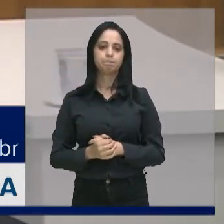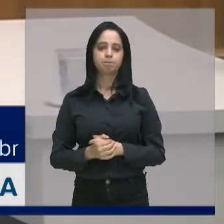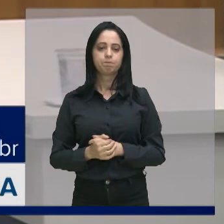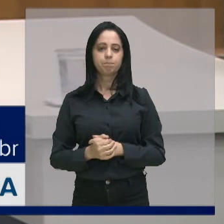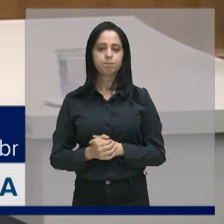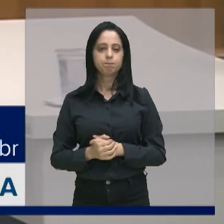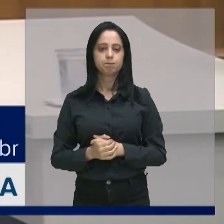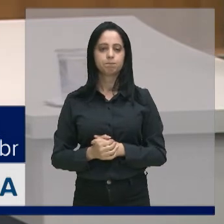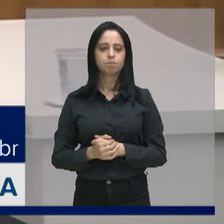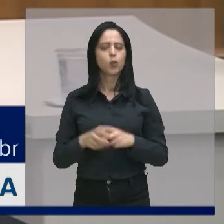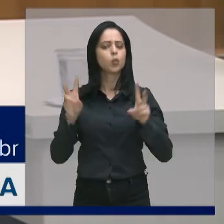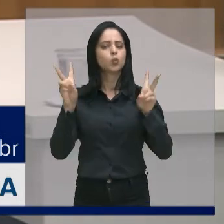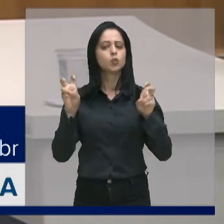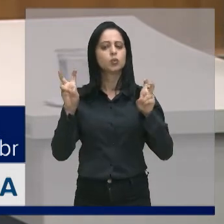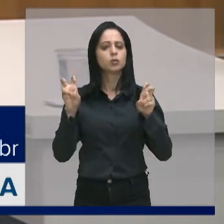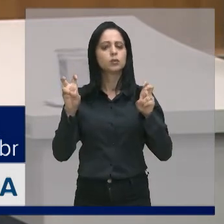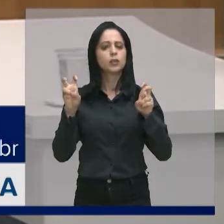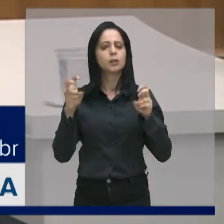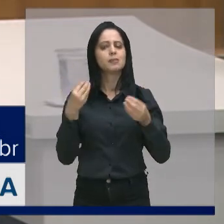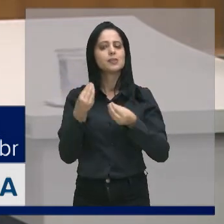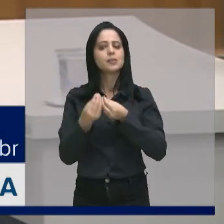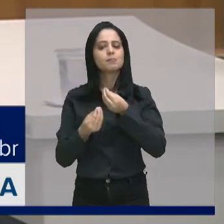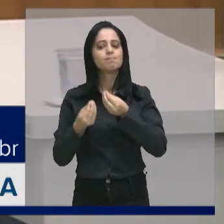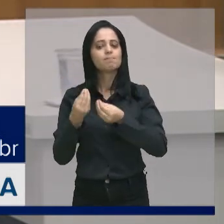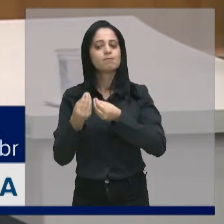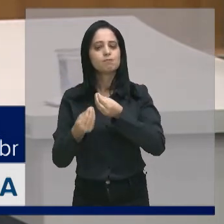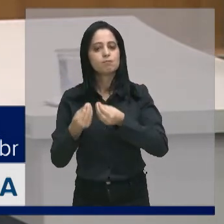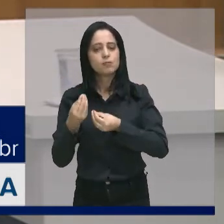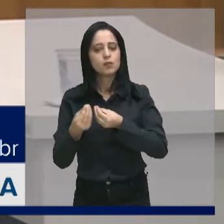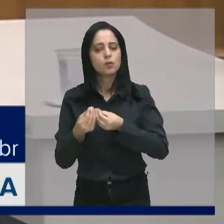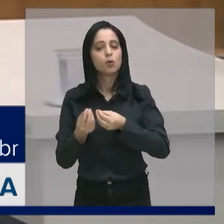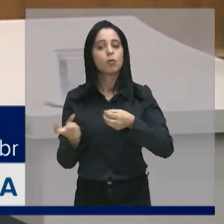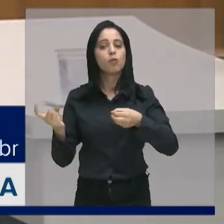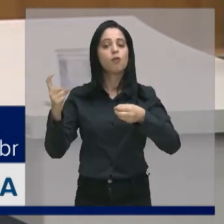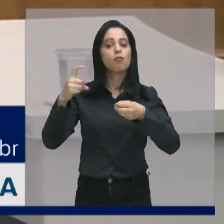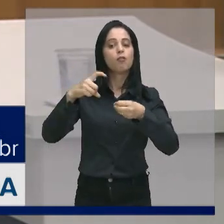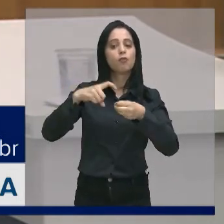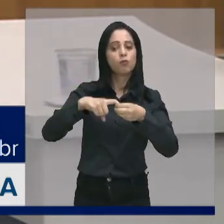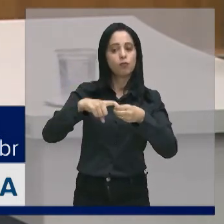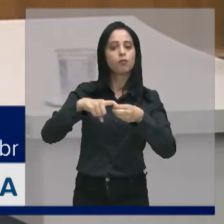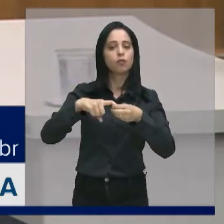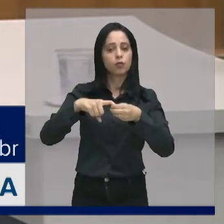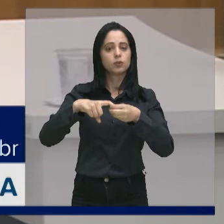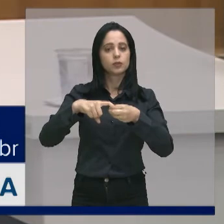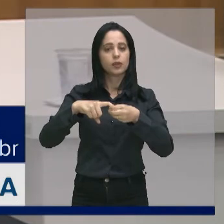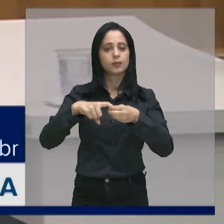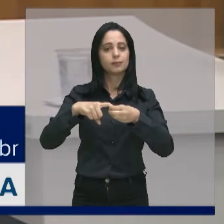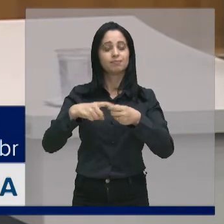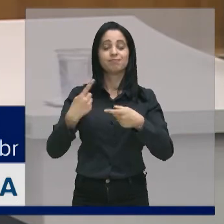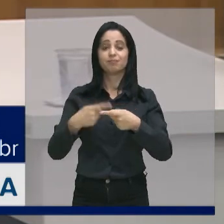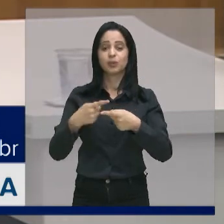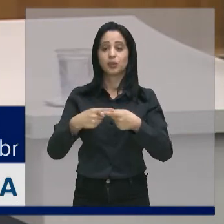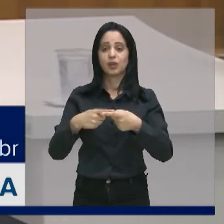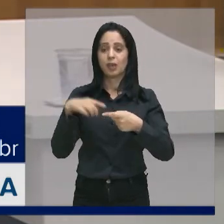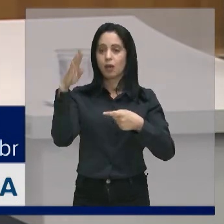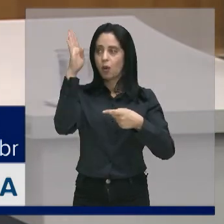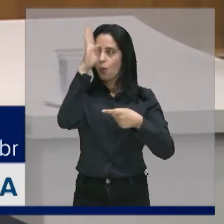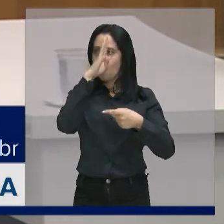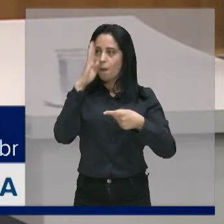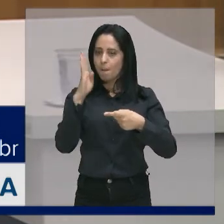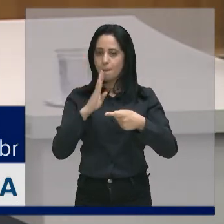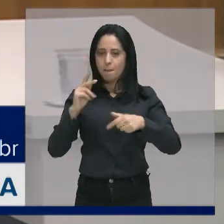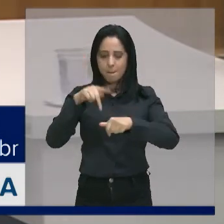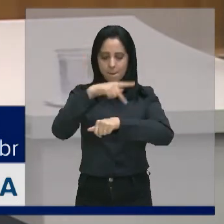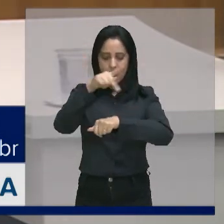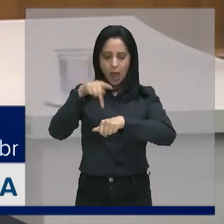sobre o cuidado de estar voltando, principalmente que nós moramos num país muito grande e que nós